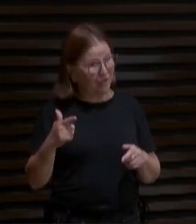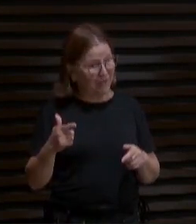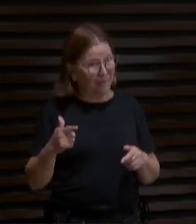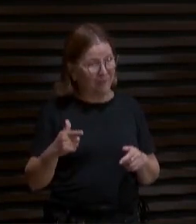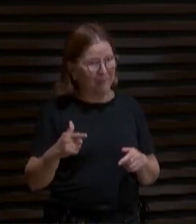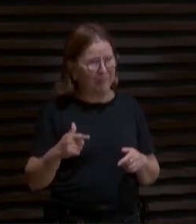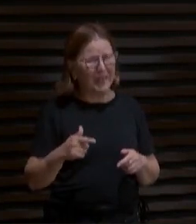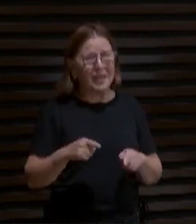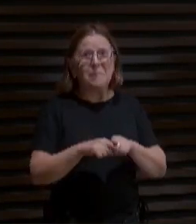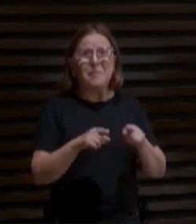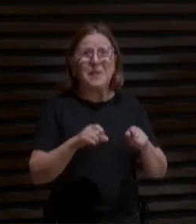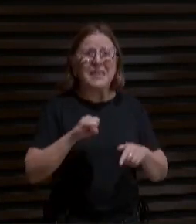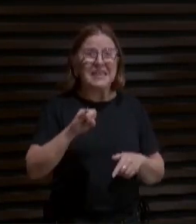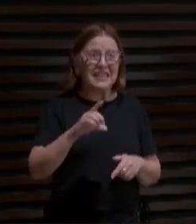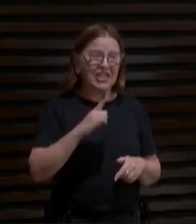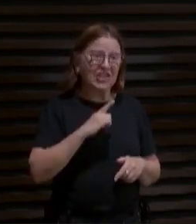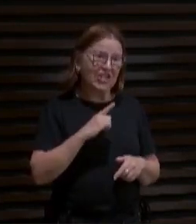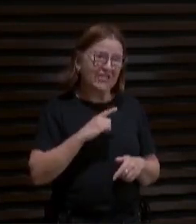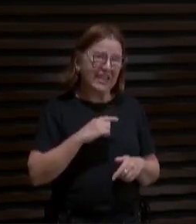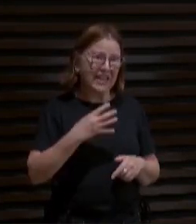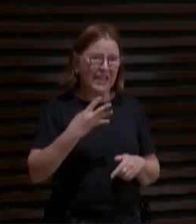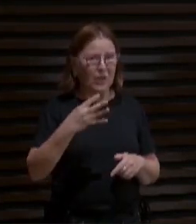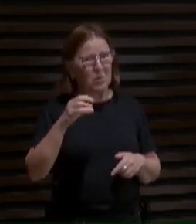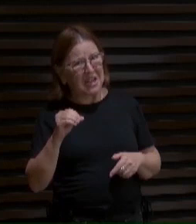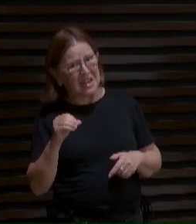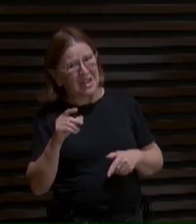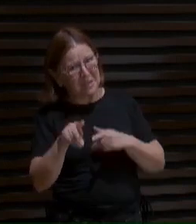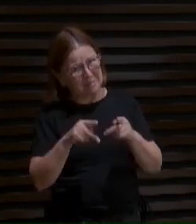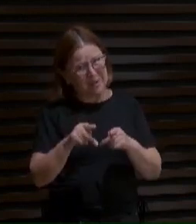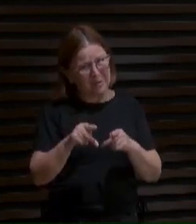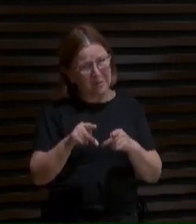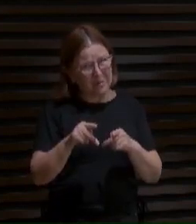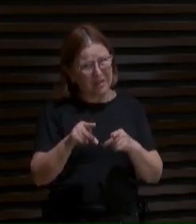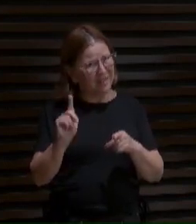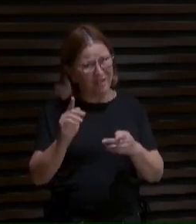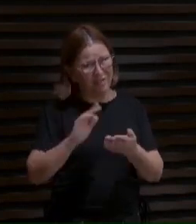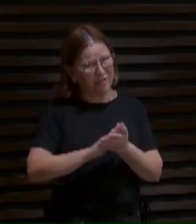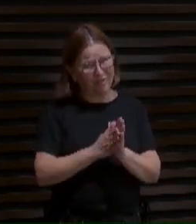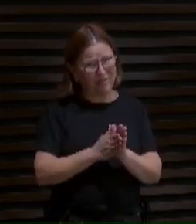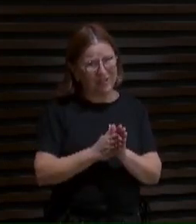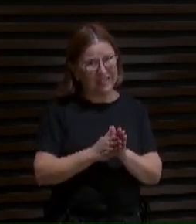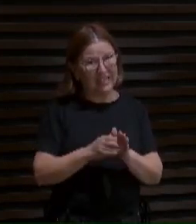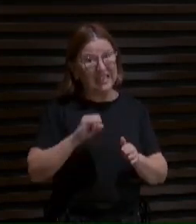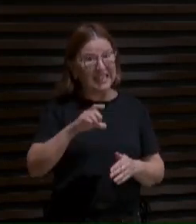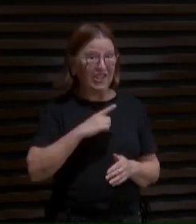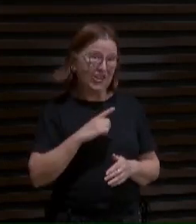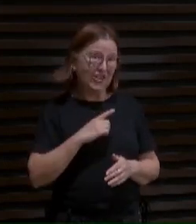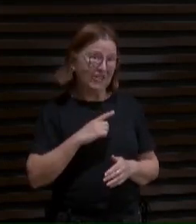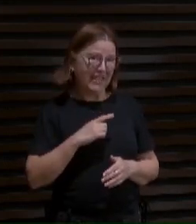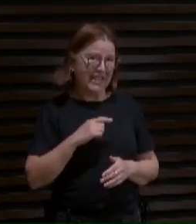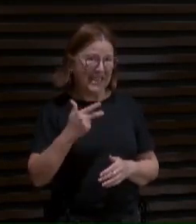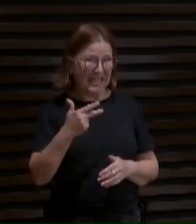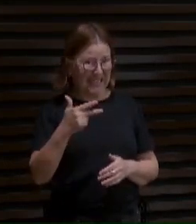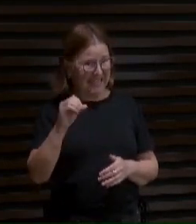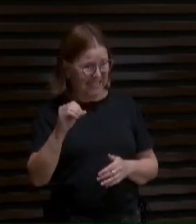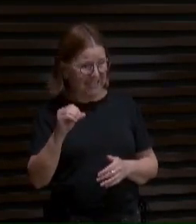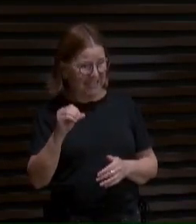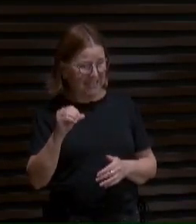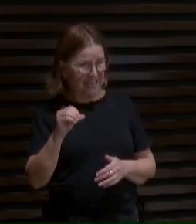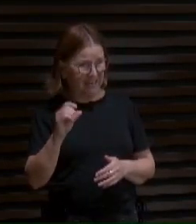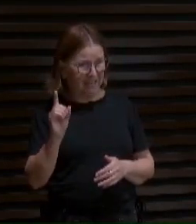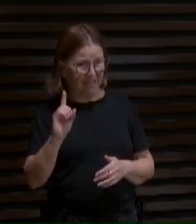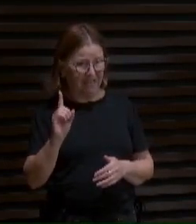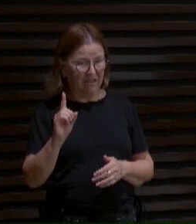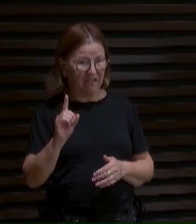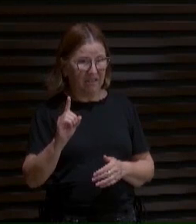não destrua. E se tiver 30, não destrua. E se tiver 20, não destrua. E se tiver